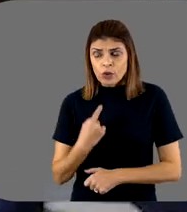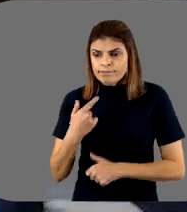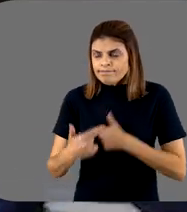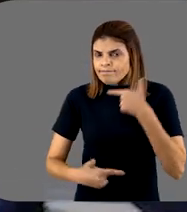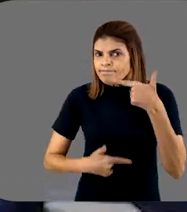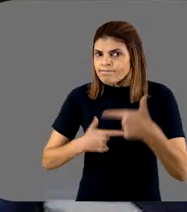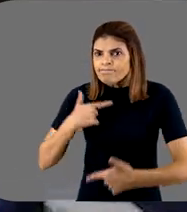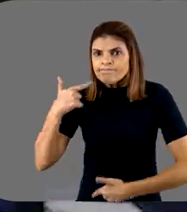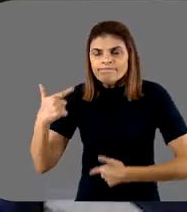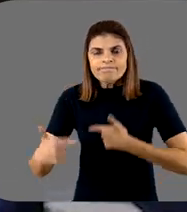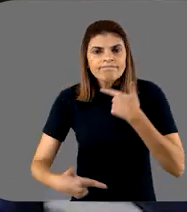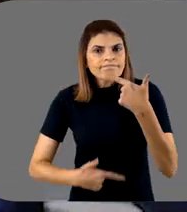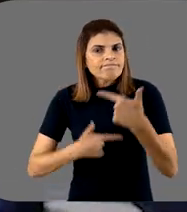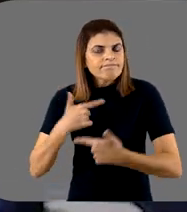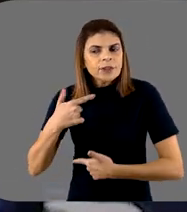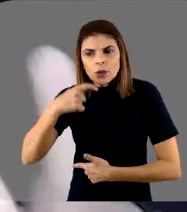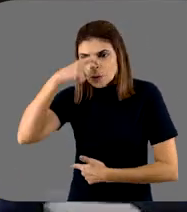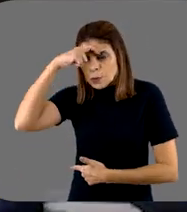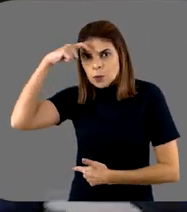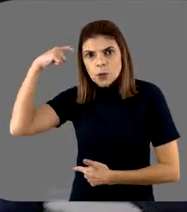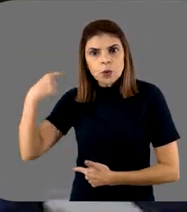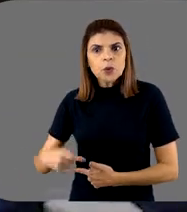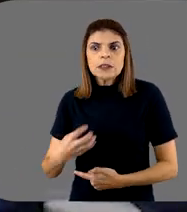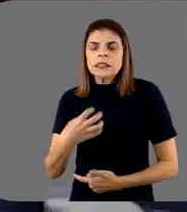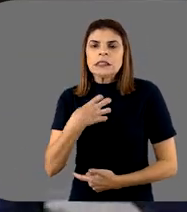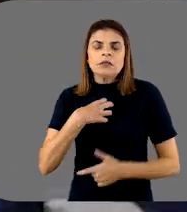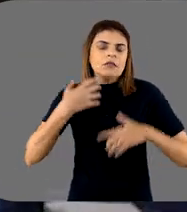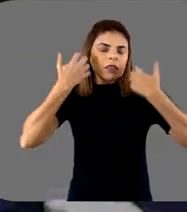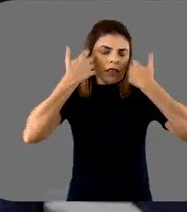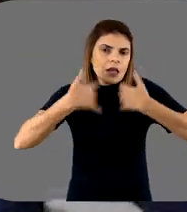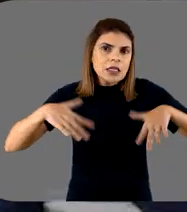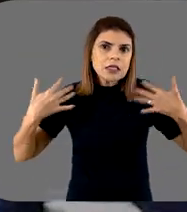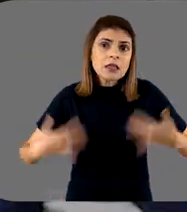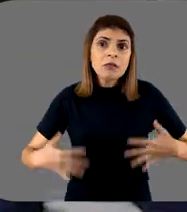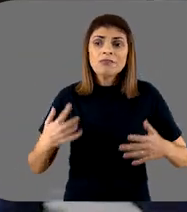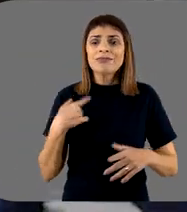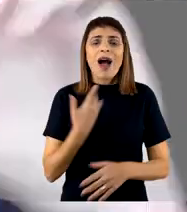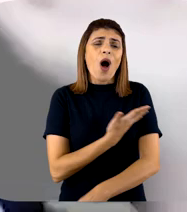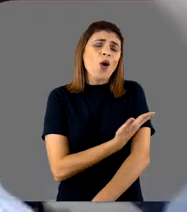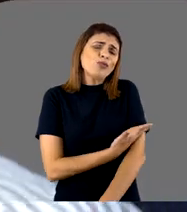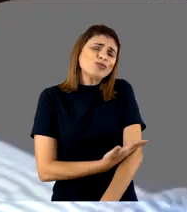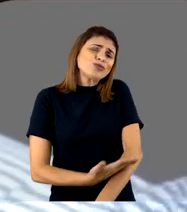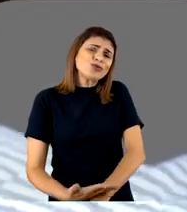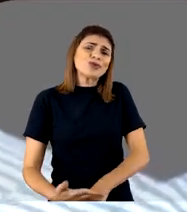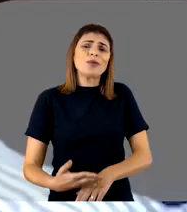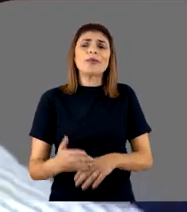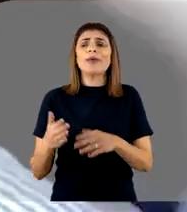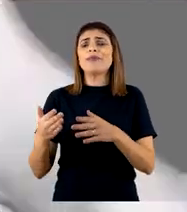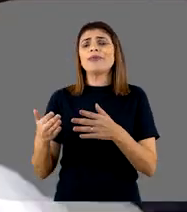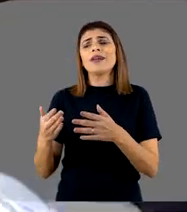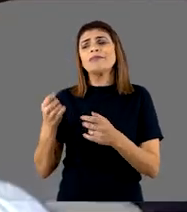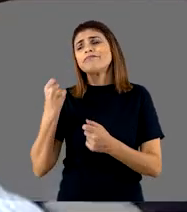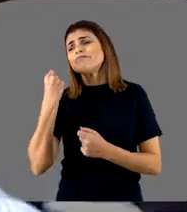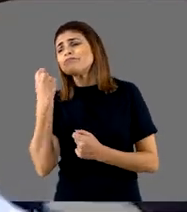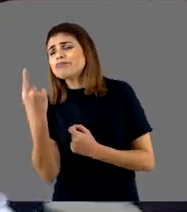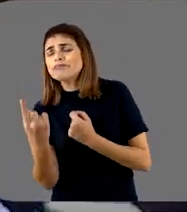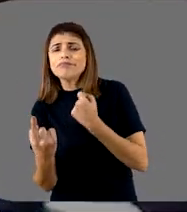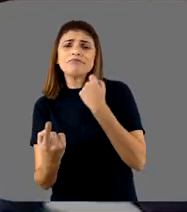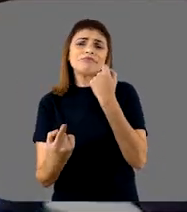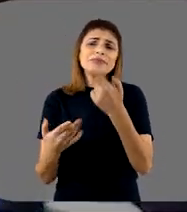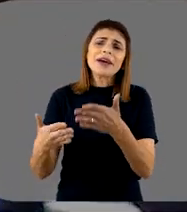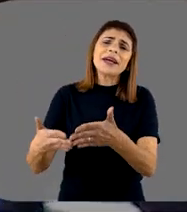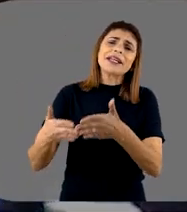se viram Ah muito muito desesperados mesmo porque a gente estava acostumada com licenças